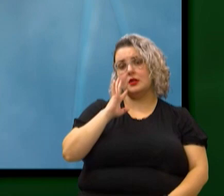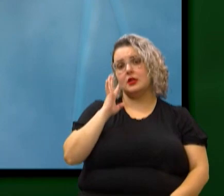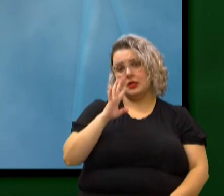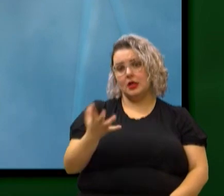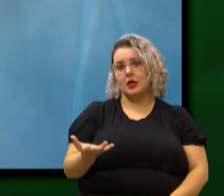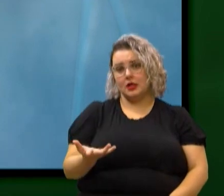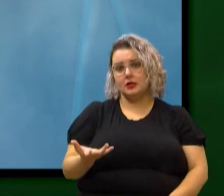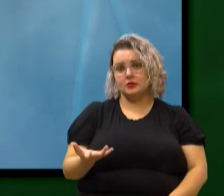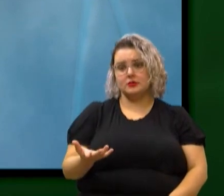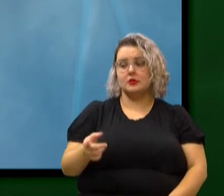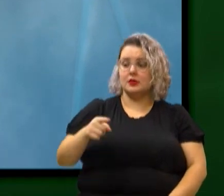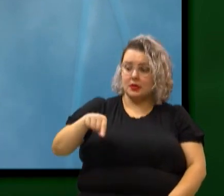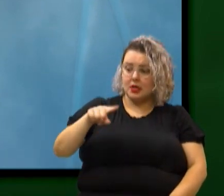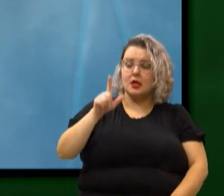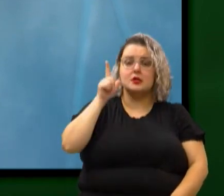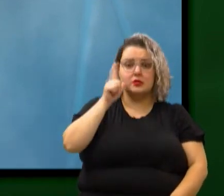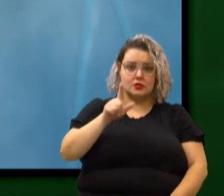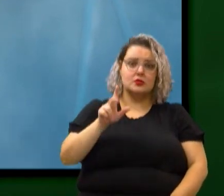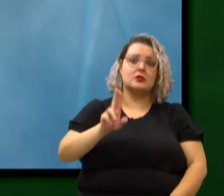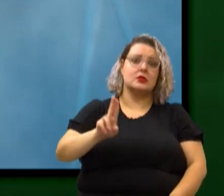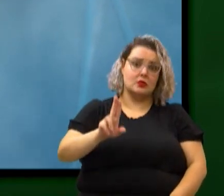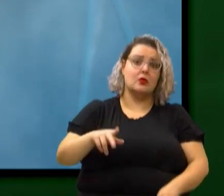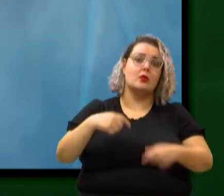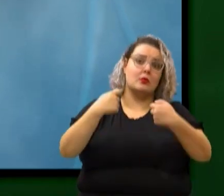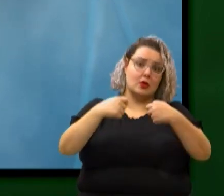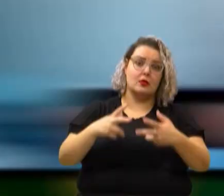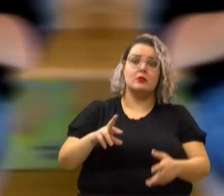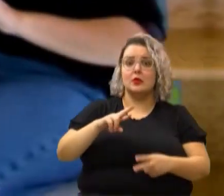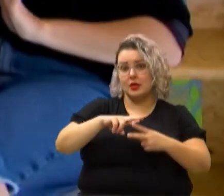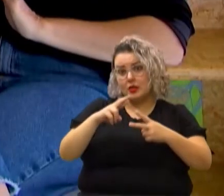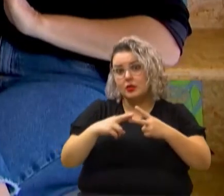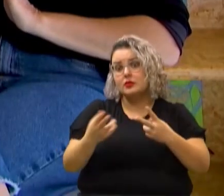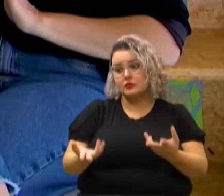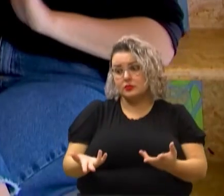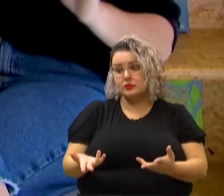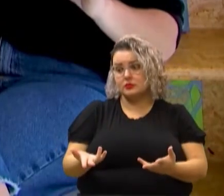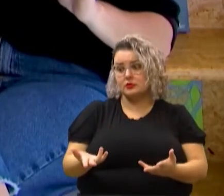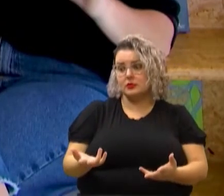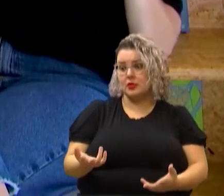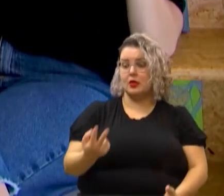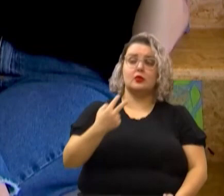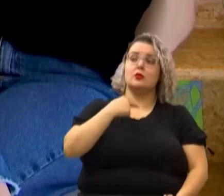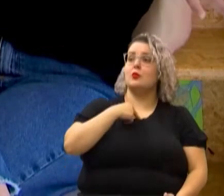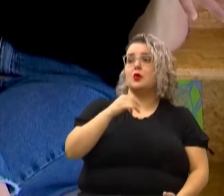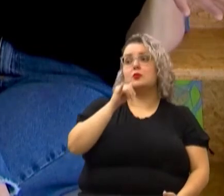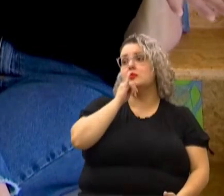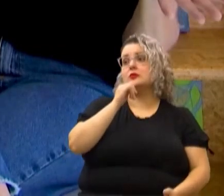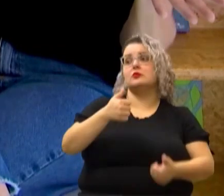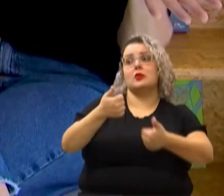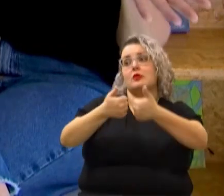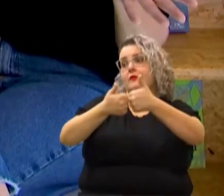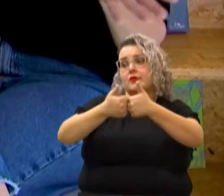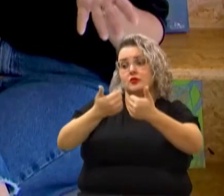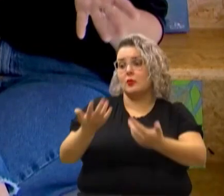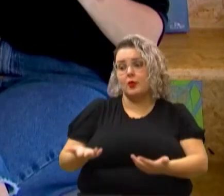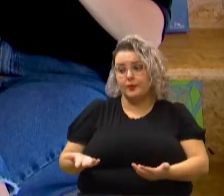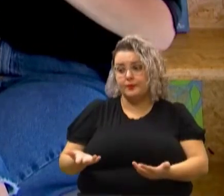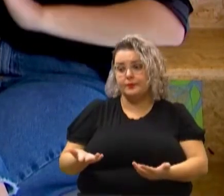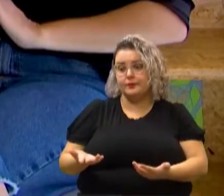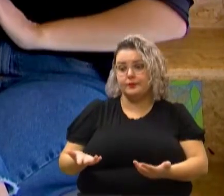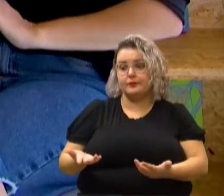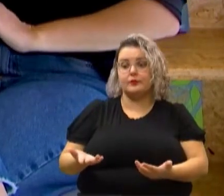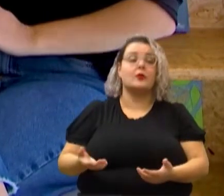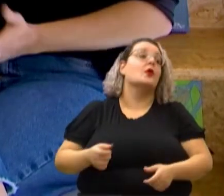né que eles consigam usar quando eles precisam do recurso quando eu não posso por exemplo jogar um futebol né